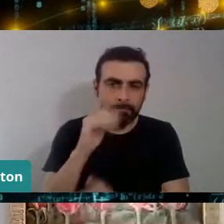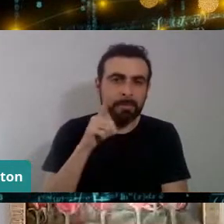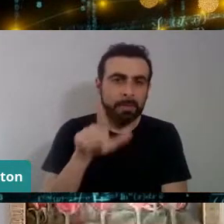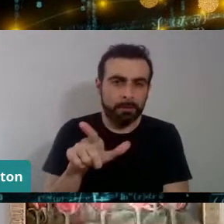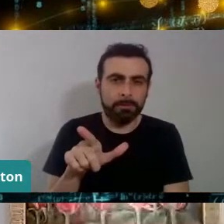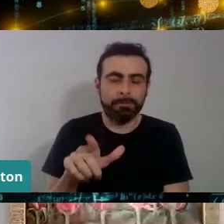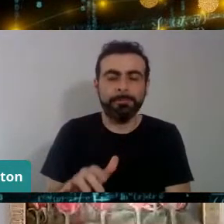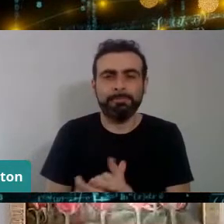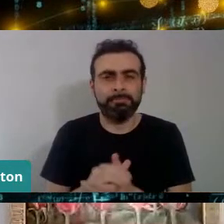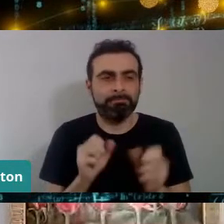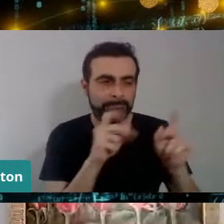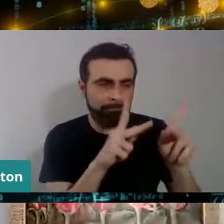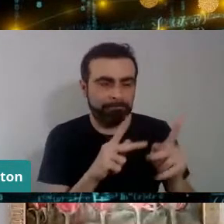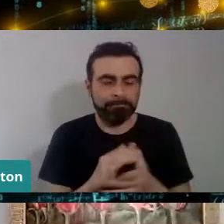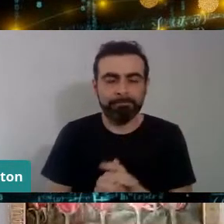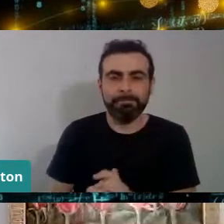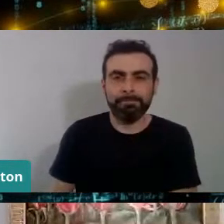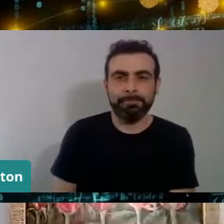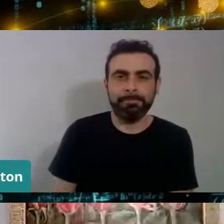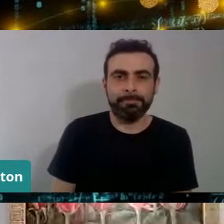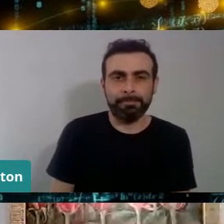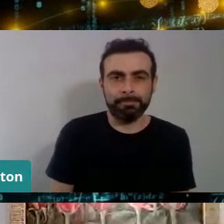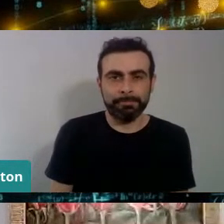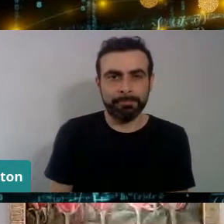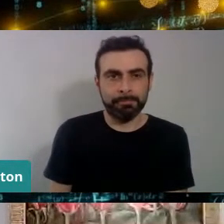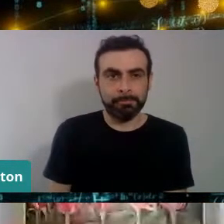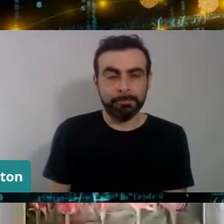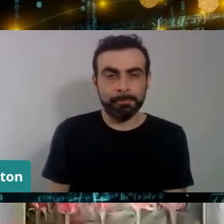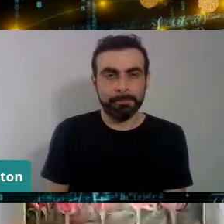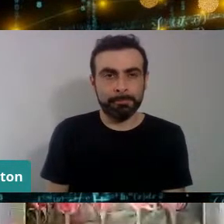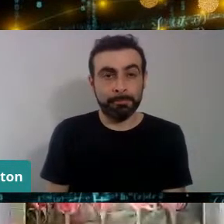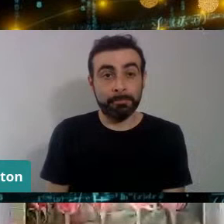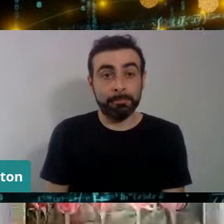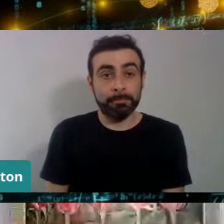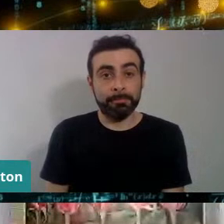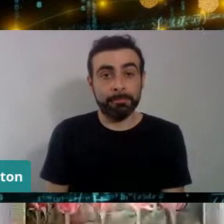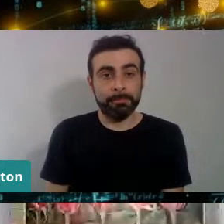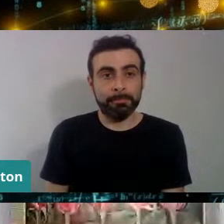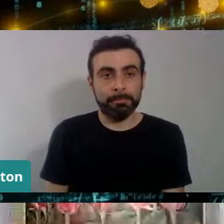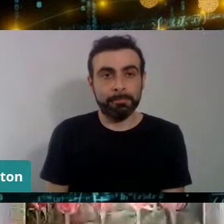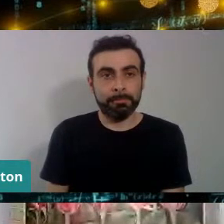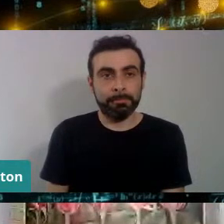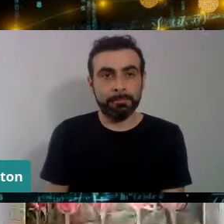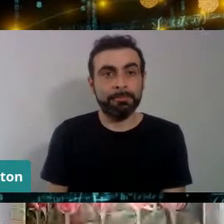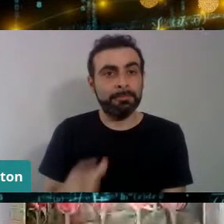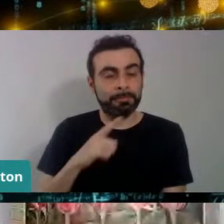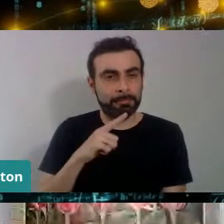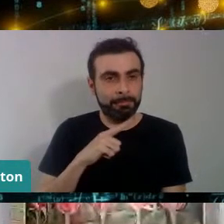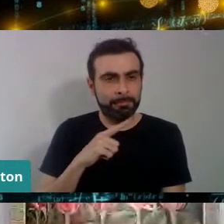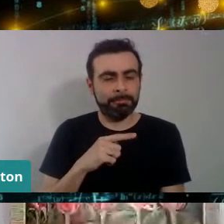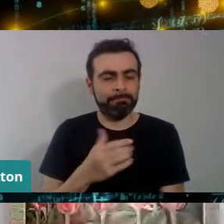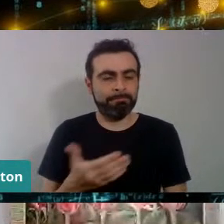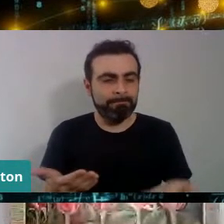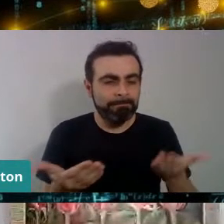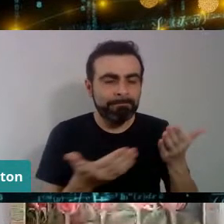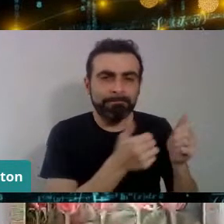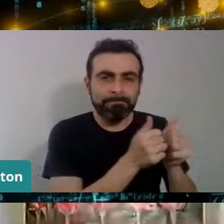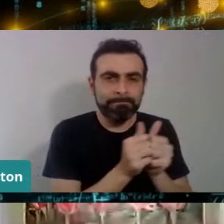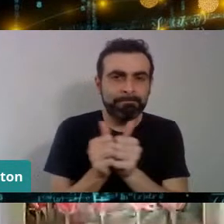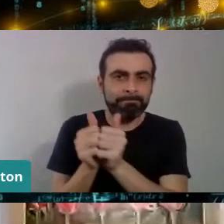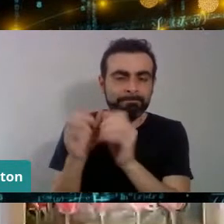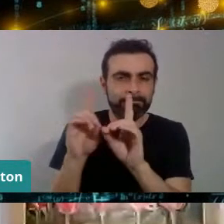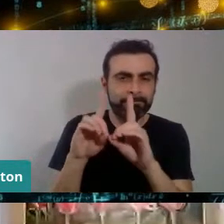Bem, isso. Nós tivemos à frente do Departamento de Matemática